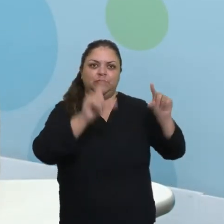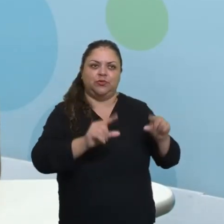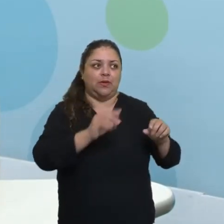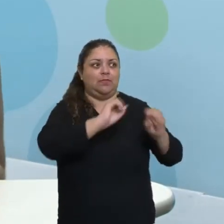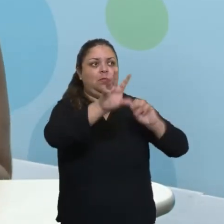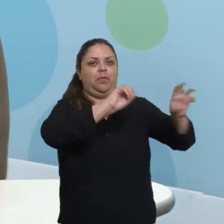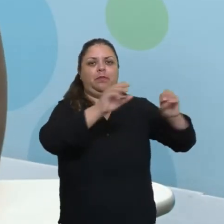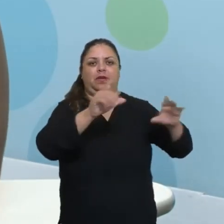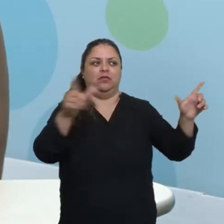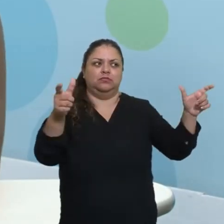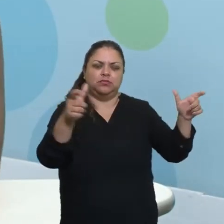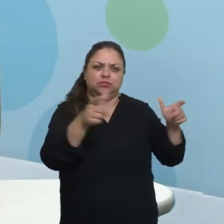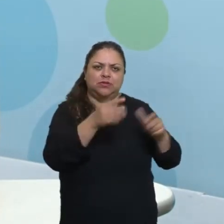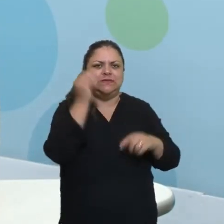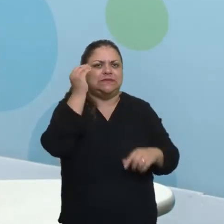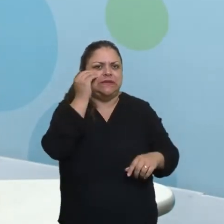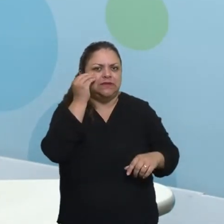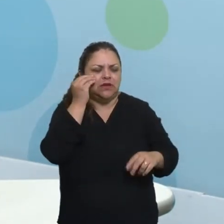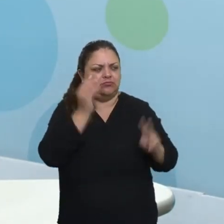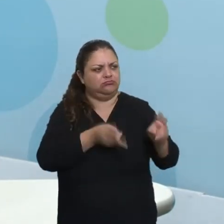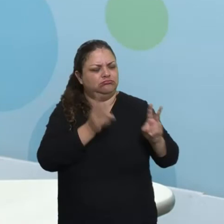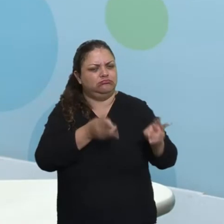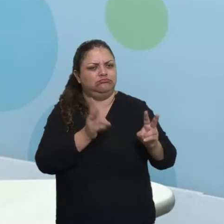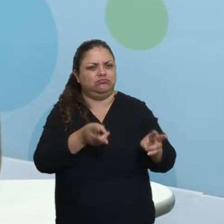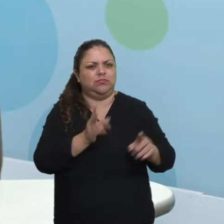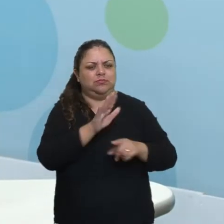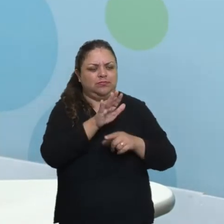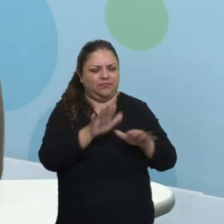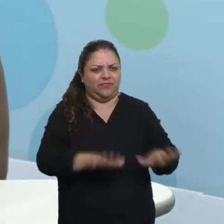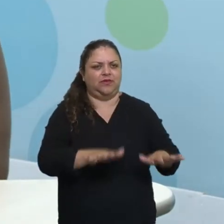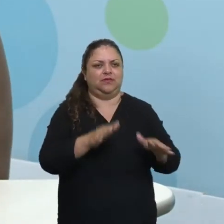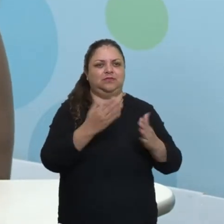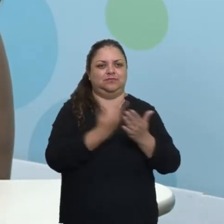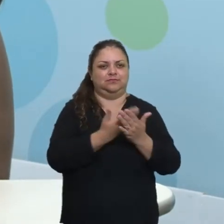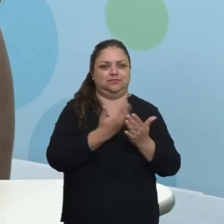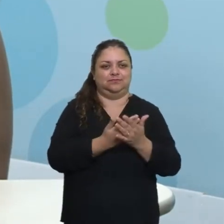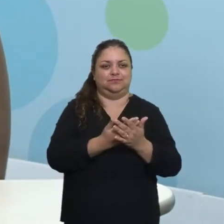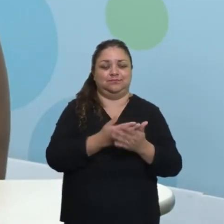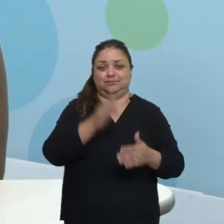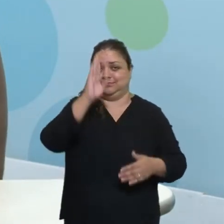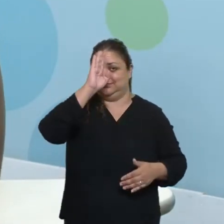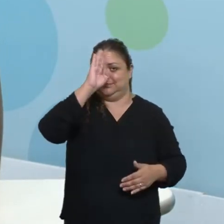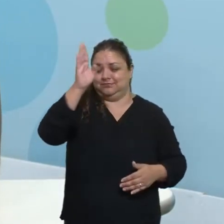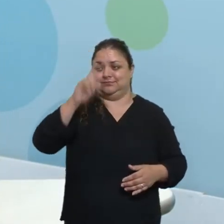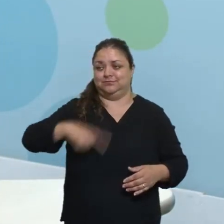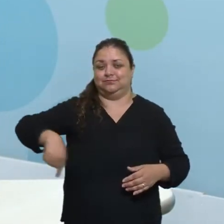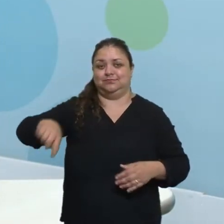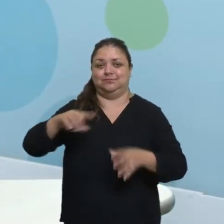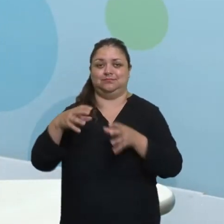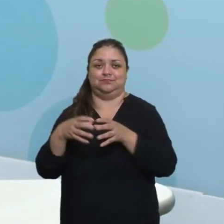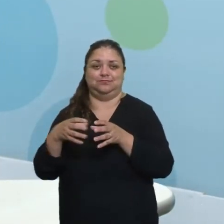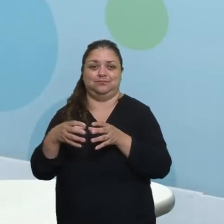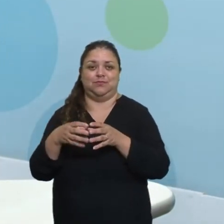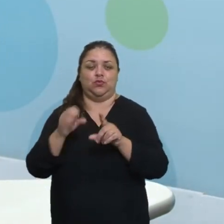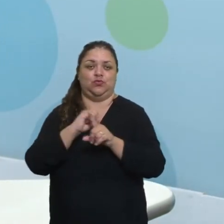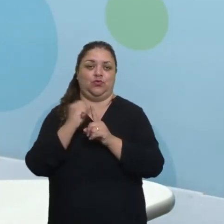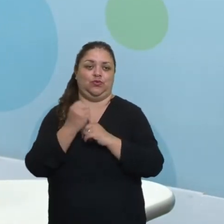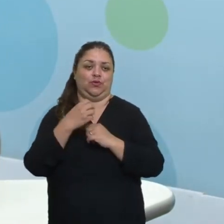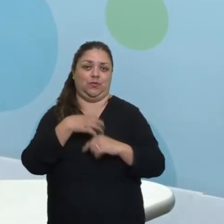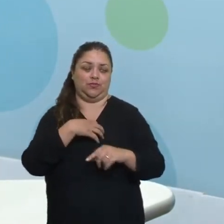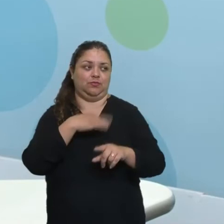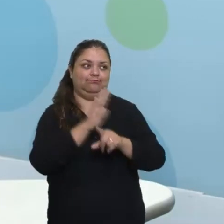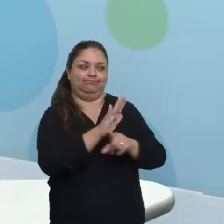essa defasagem durante a pandemia quem que ajudou a gente bastante início foi as competências socioemocionais né se a gente considera aí o documento